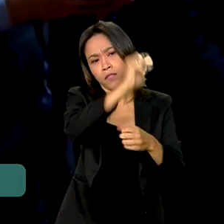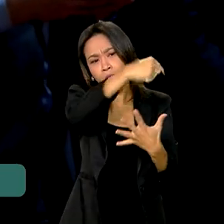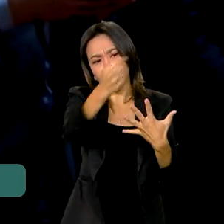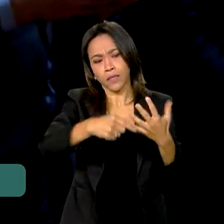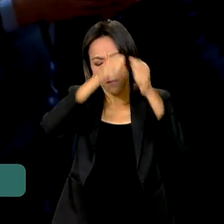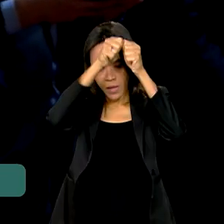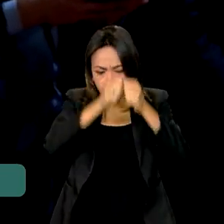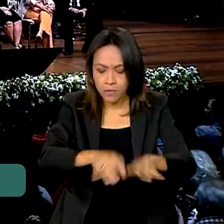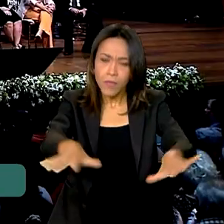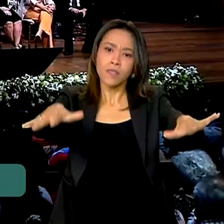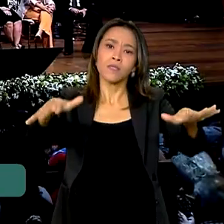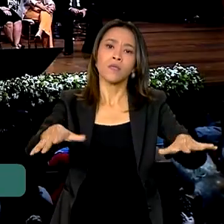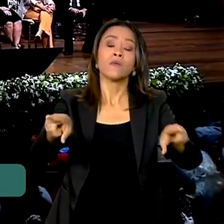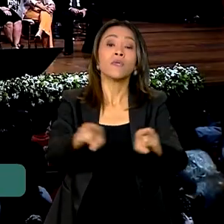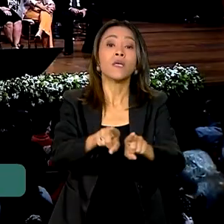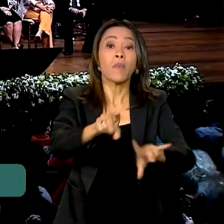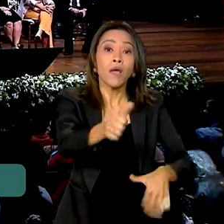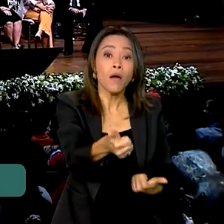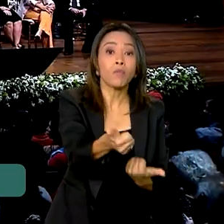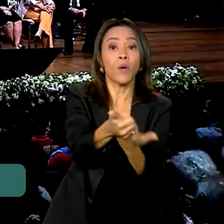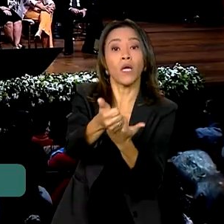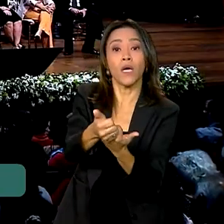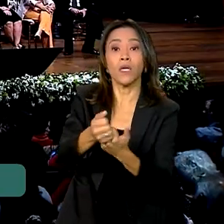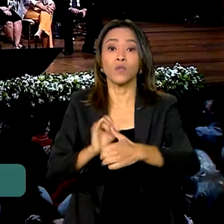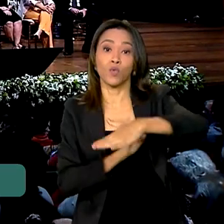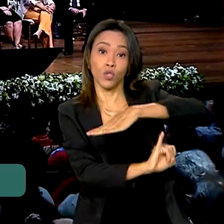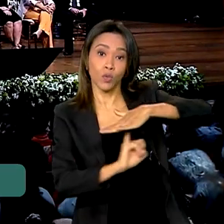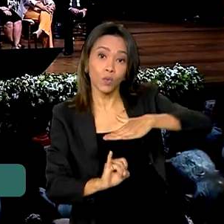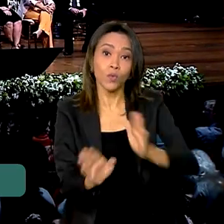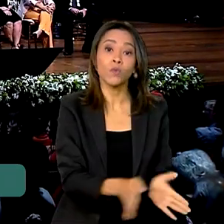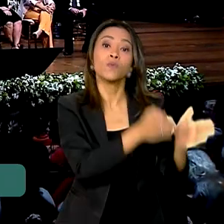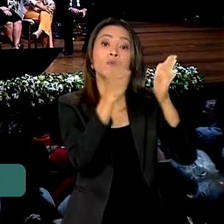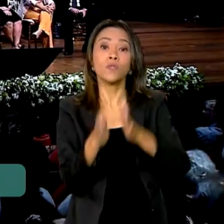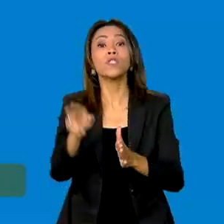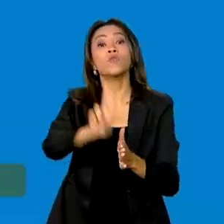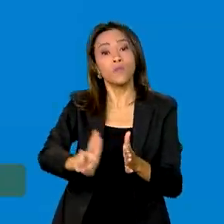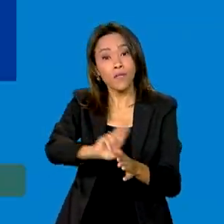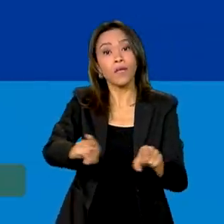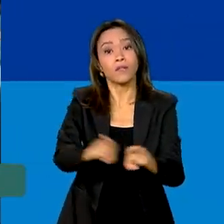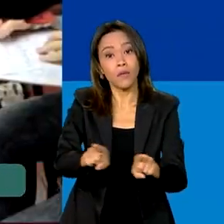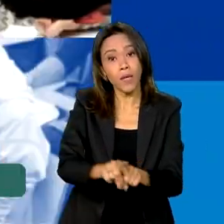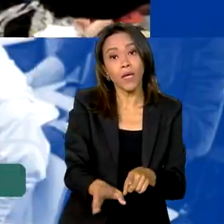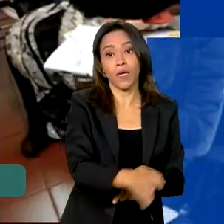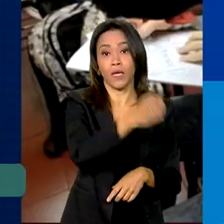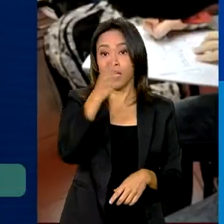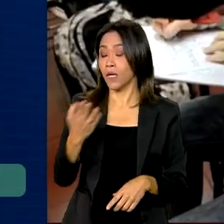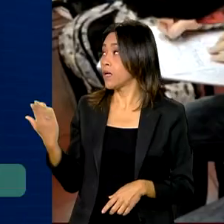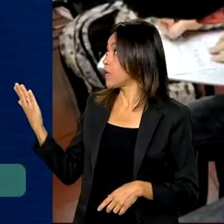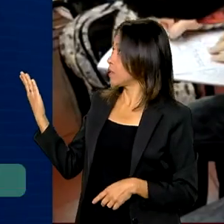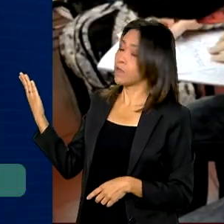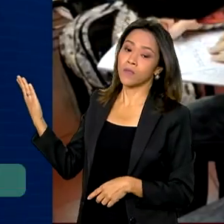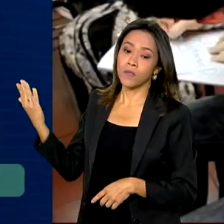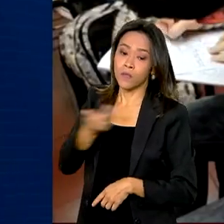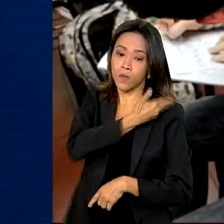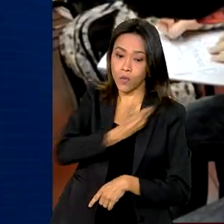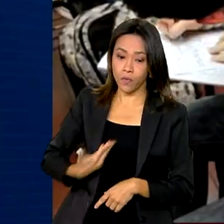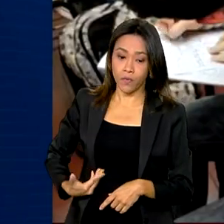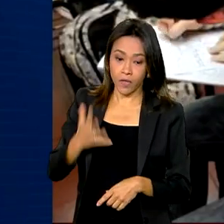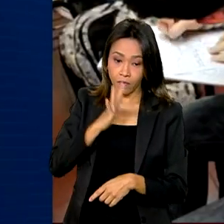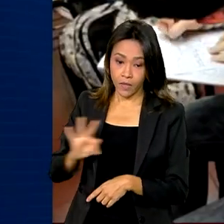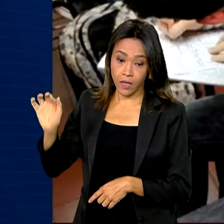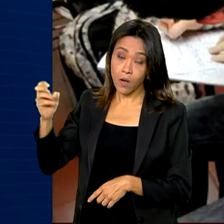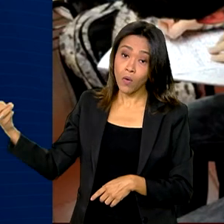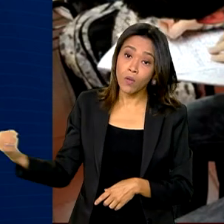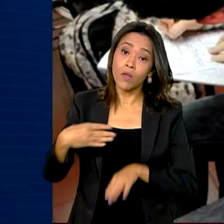e fortalecimento de institutos e universidades federais. O governo federal, por meio do novo